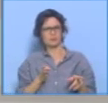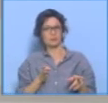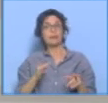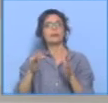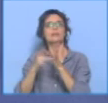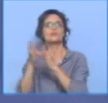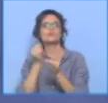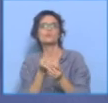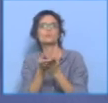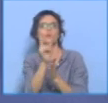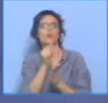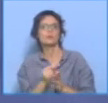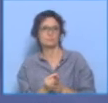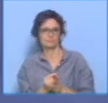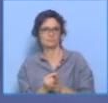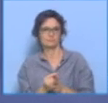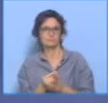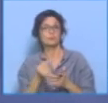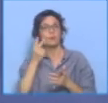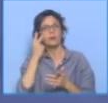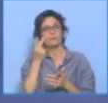é realizar-se na vida